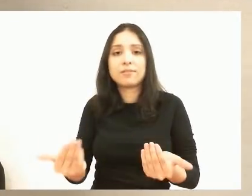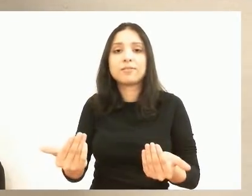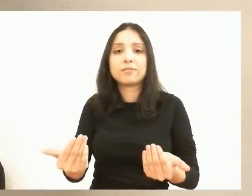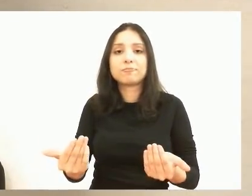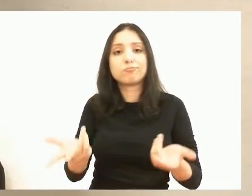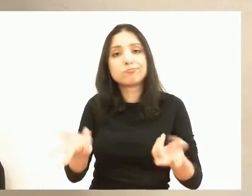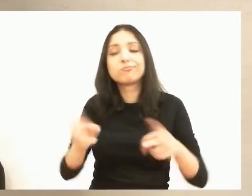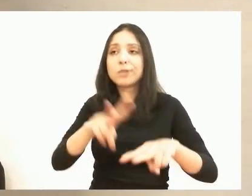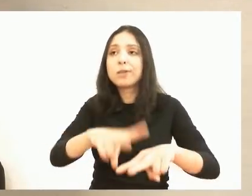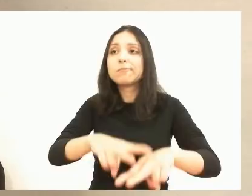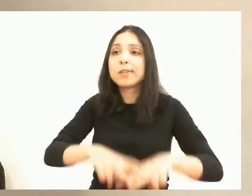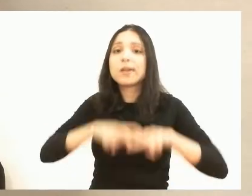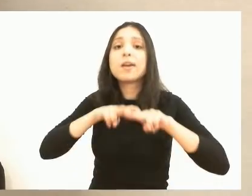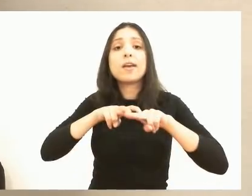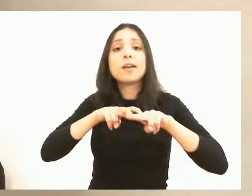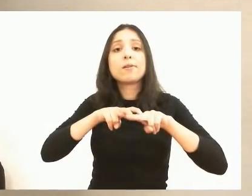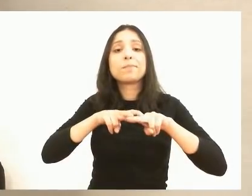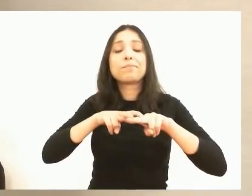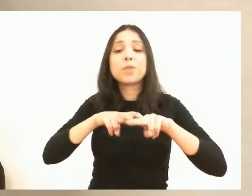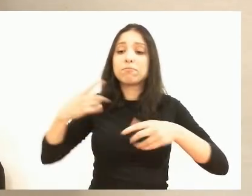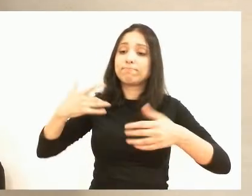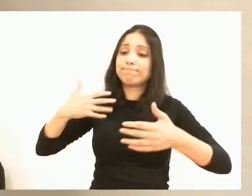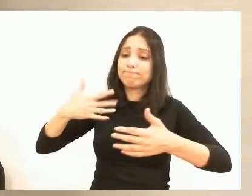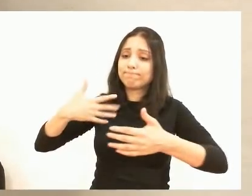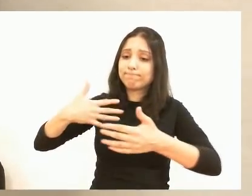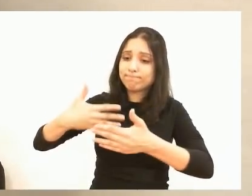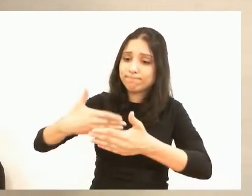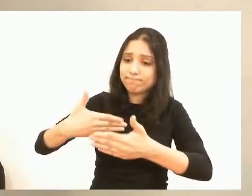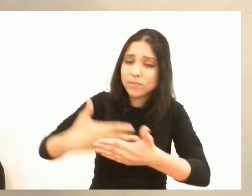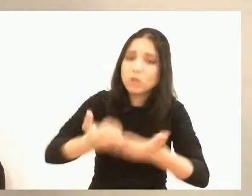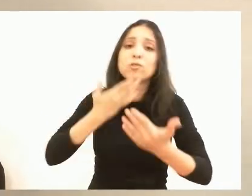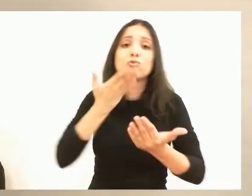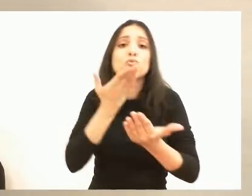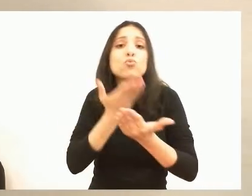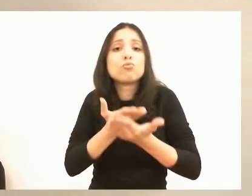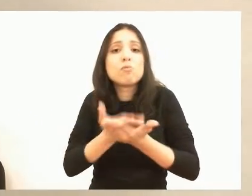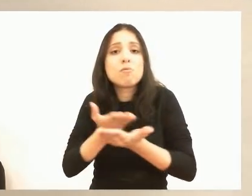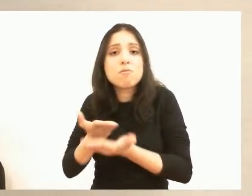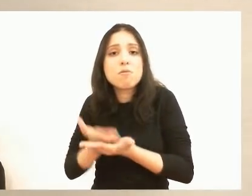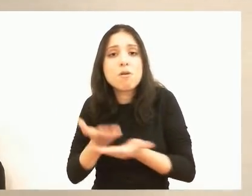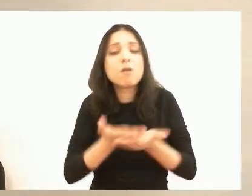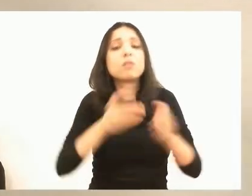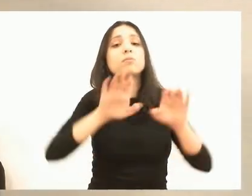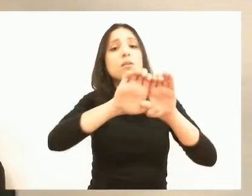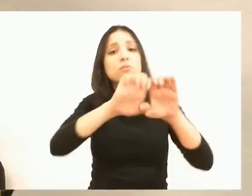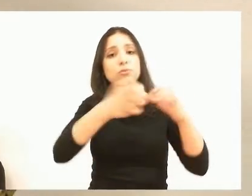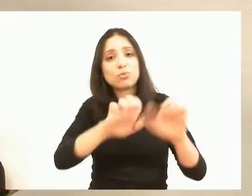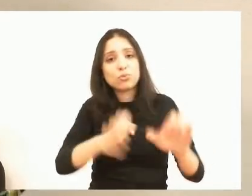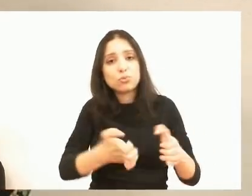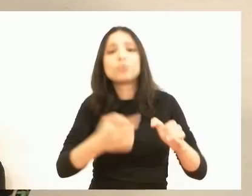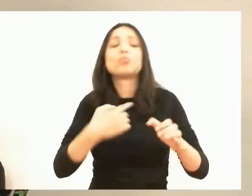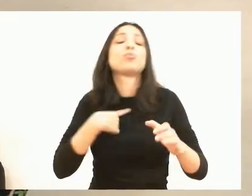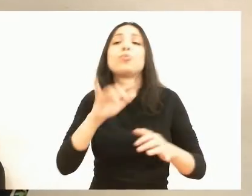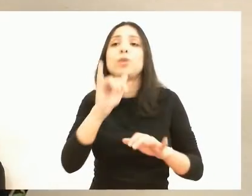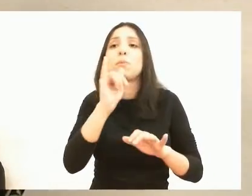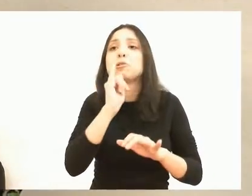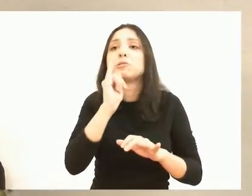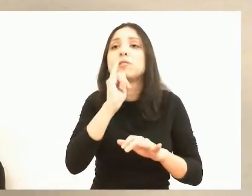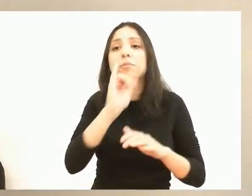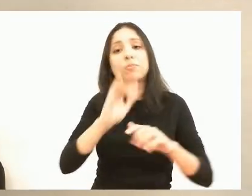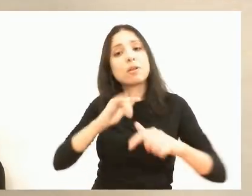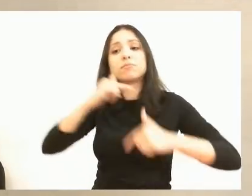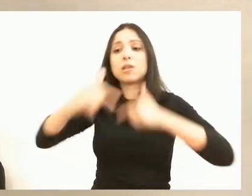é eu fui trazendo aos poucos toda essa estrutura é de ensino óleo está trabalhando com a